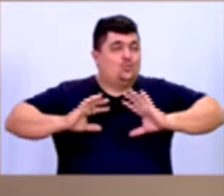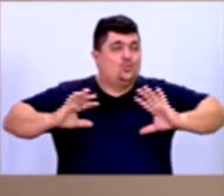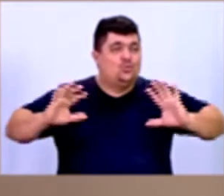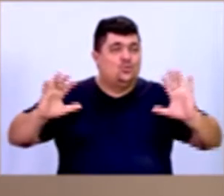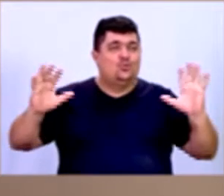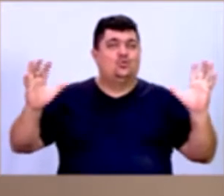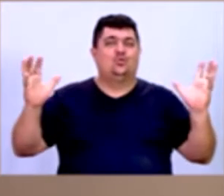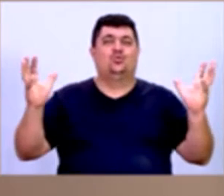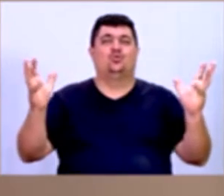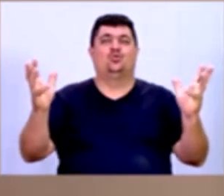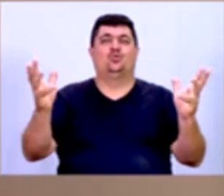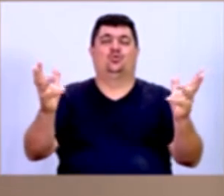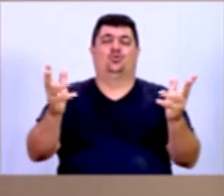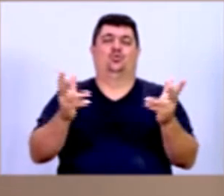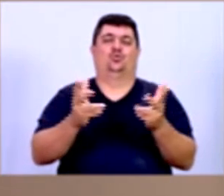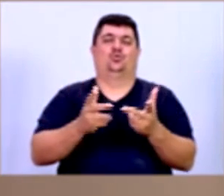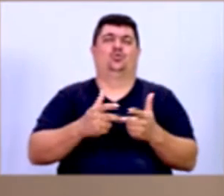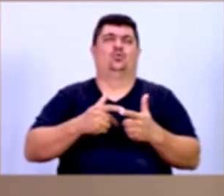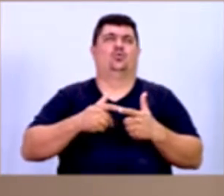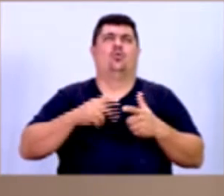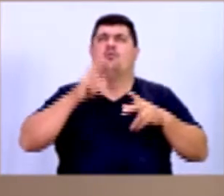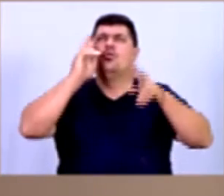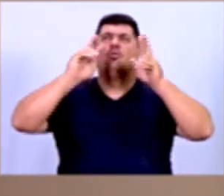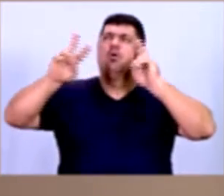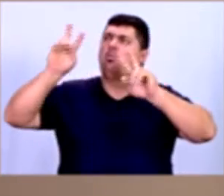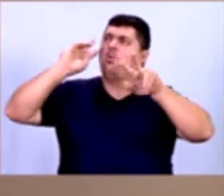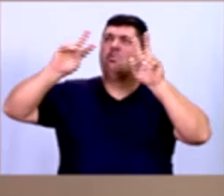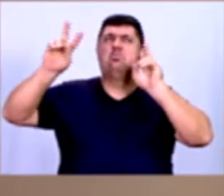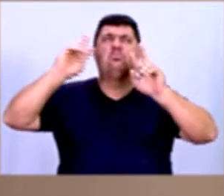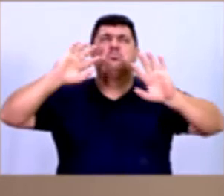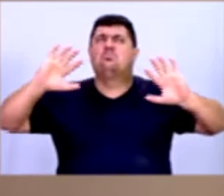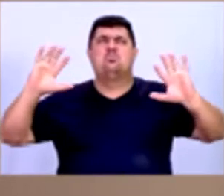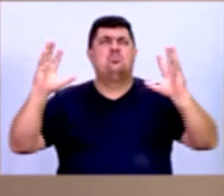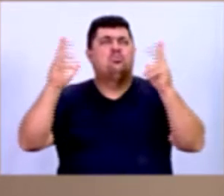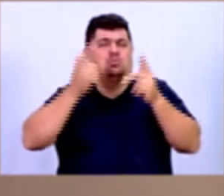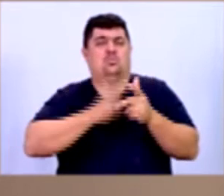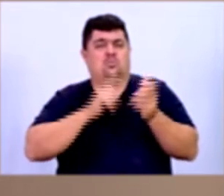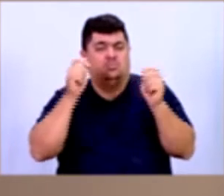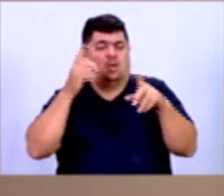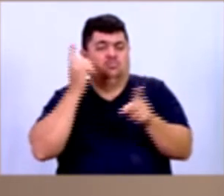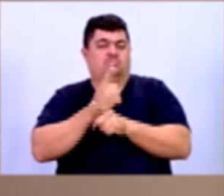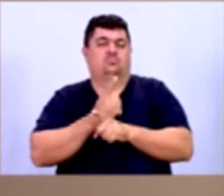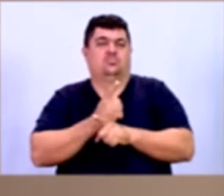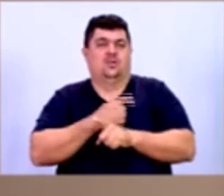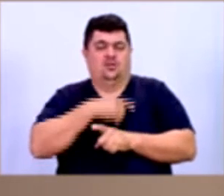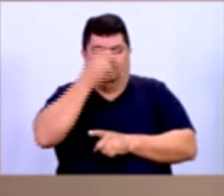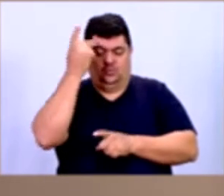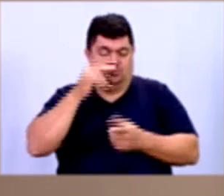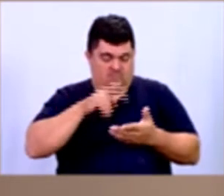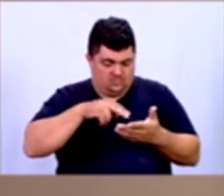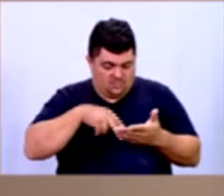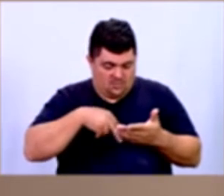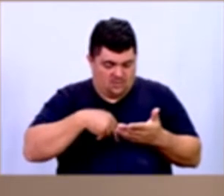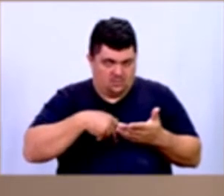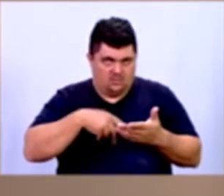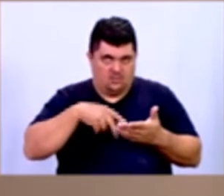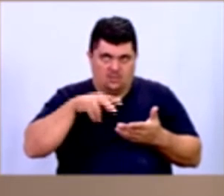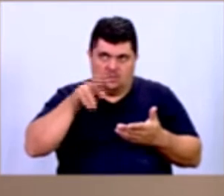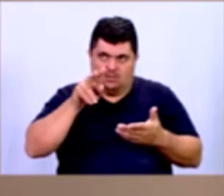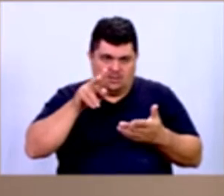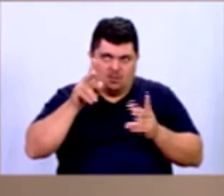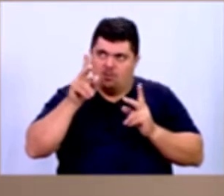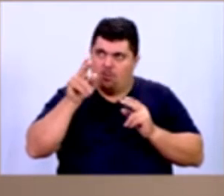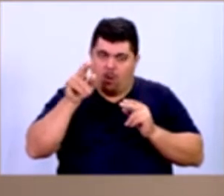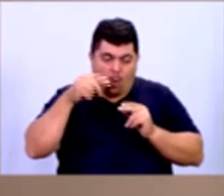vida cotidiana, nos letreiros, nos demais materiais que a gente vê por aí. Então é oportuno que seja agregado a esses